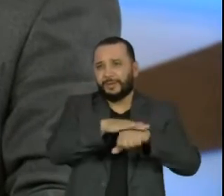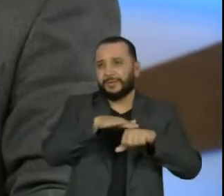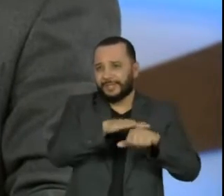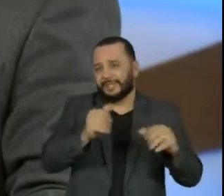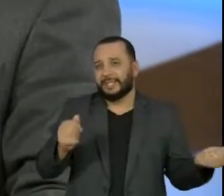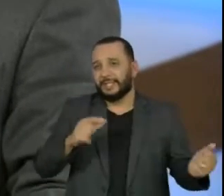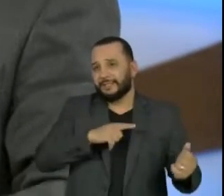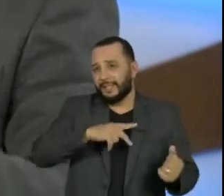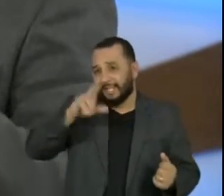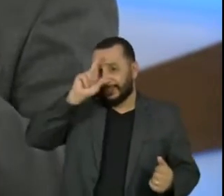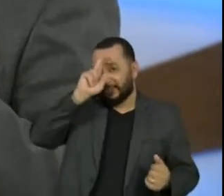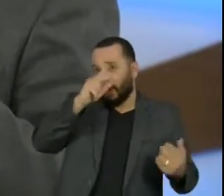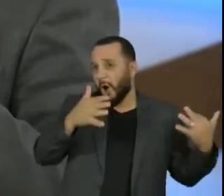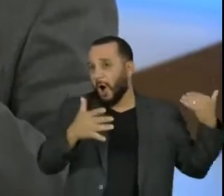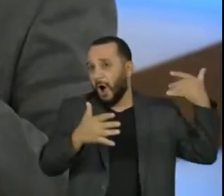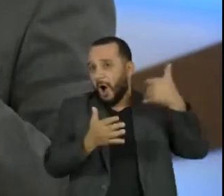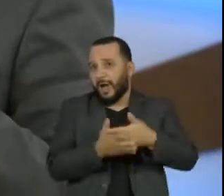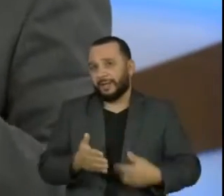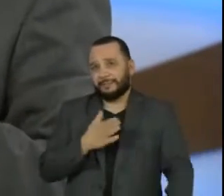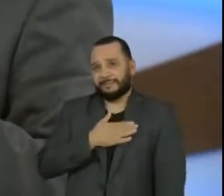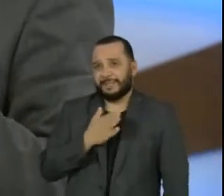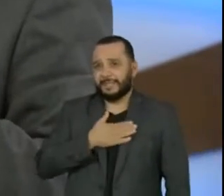minha trajetória, eu